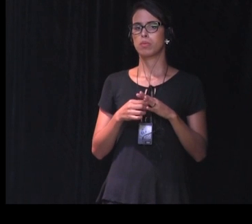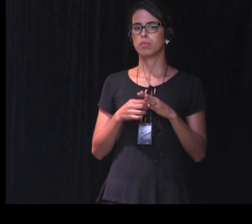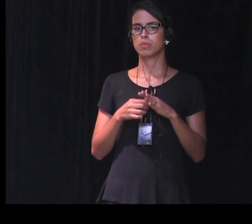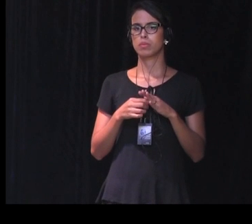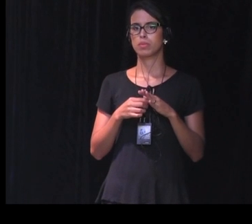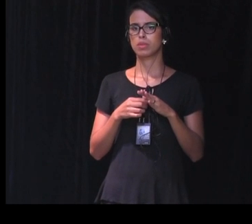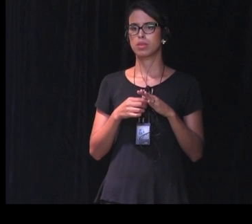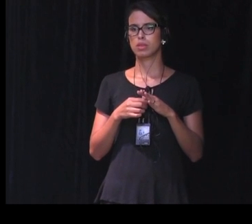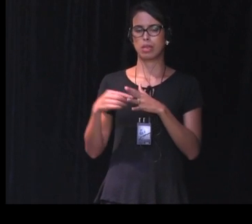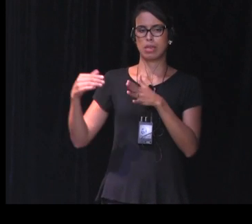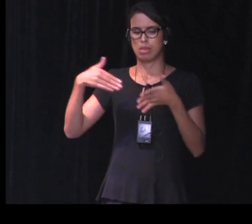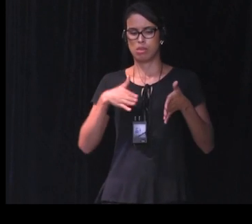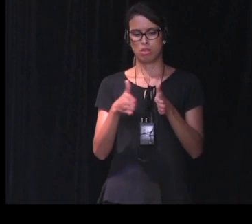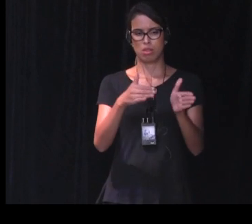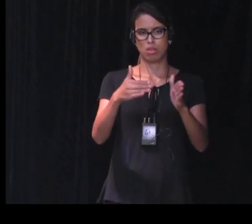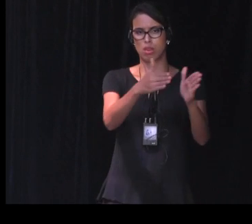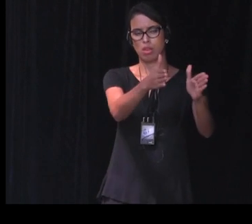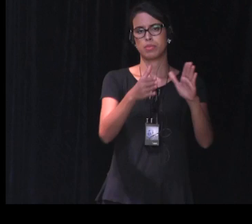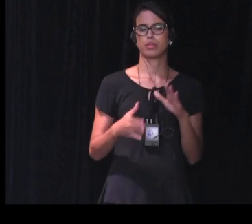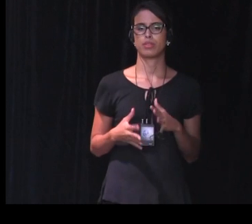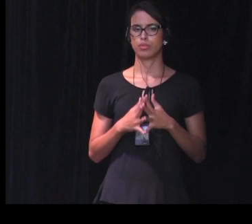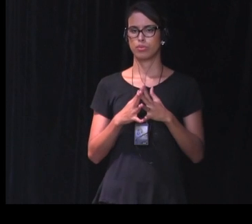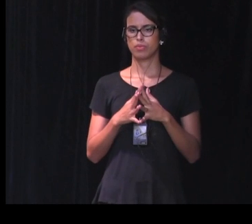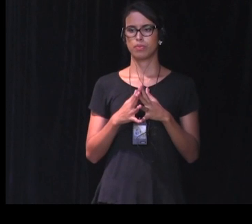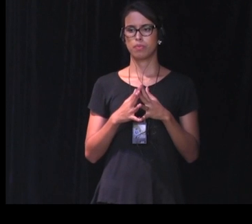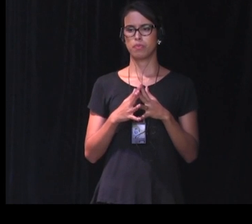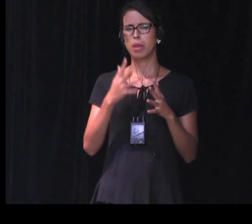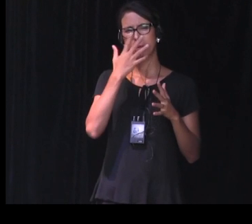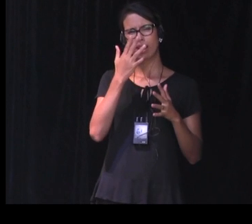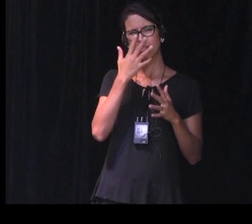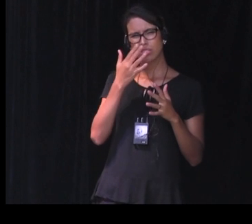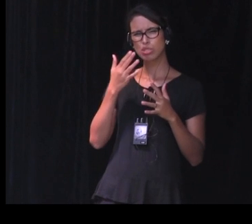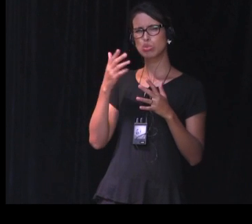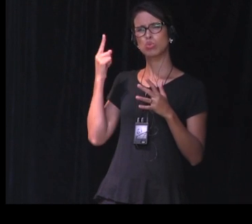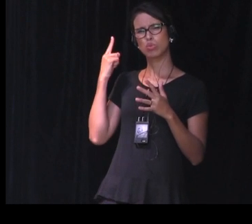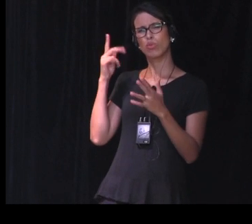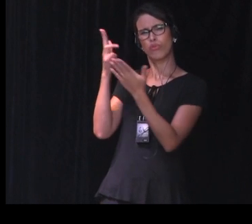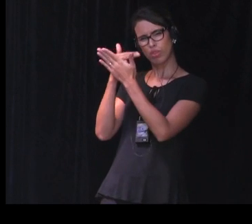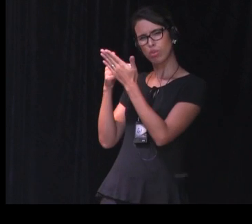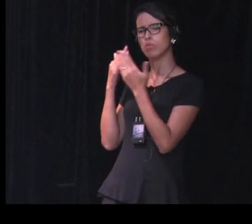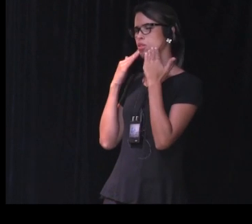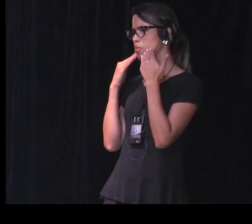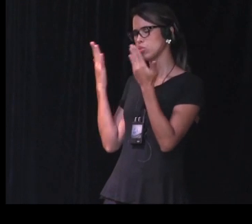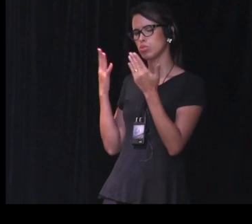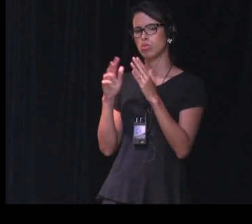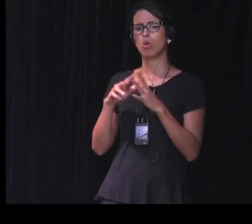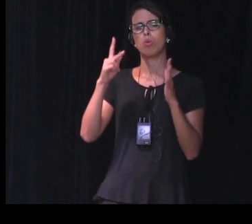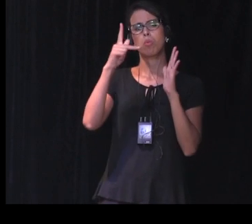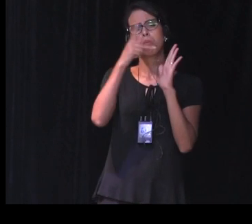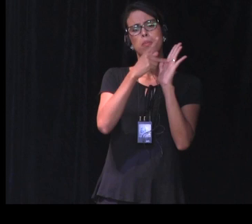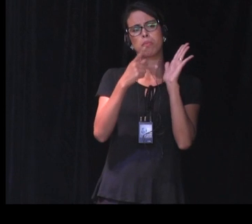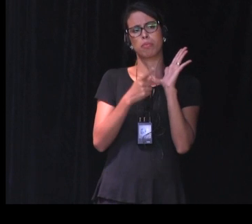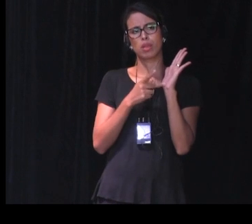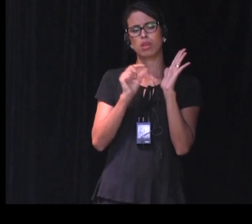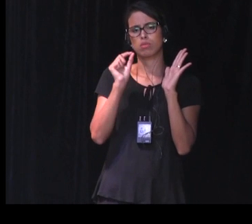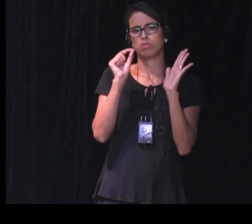numa primeira sessão, se vê uma espécie de labirinto humboldtiano, parecido com o desenho,